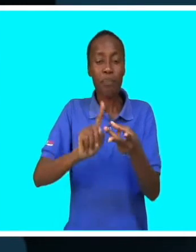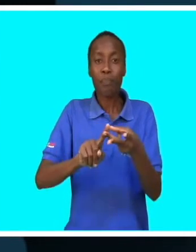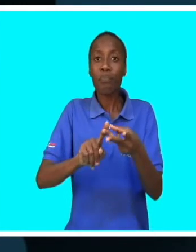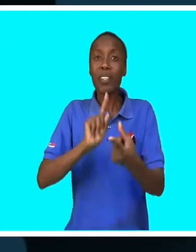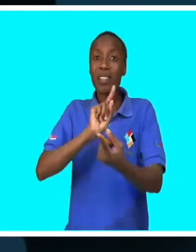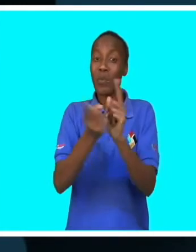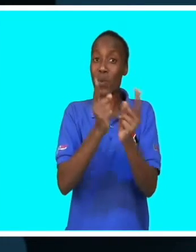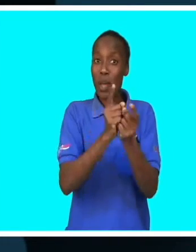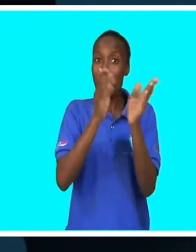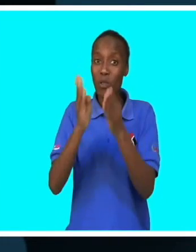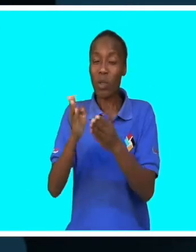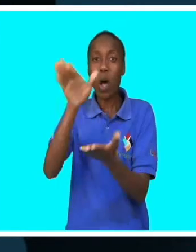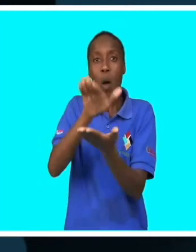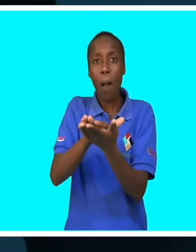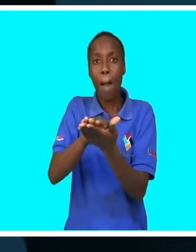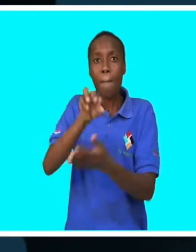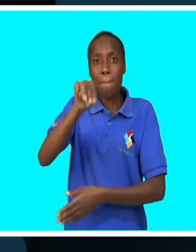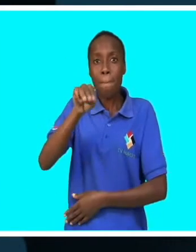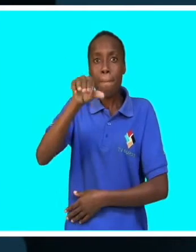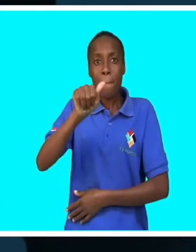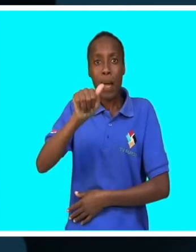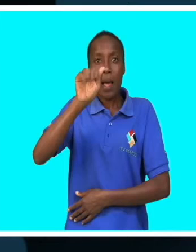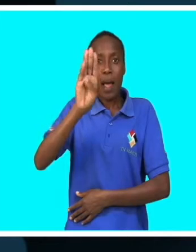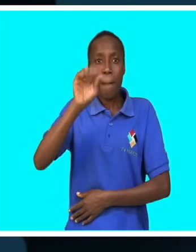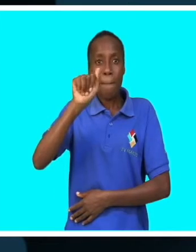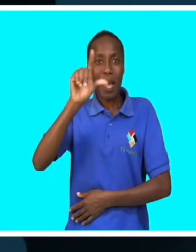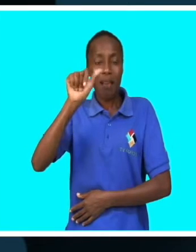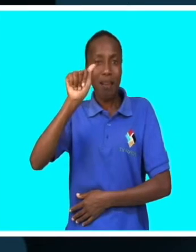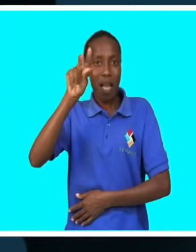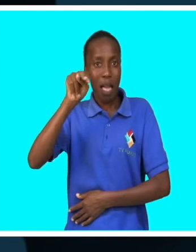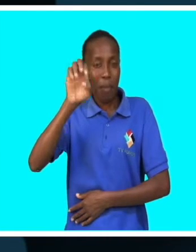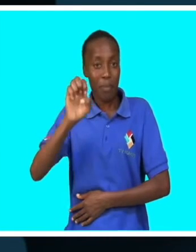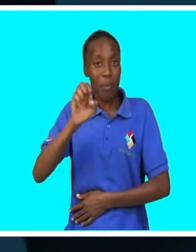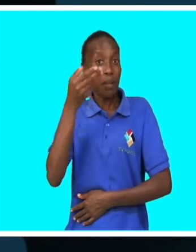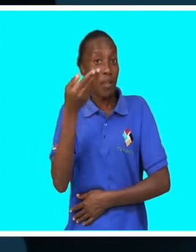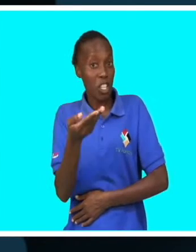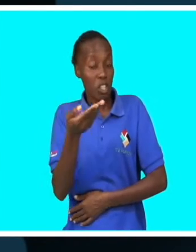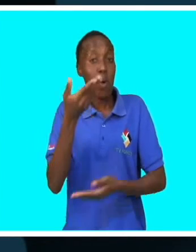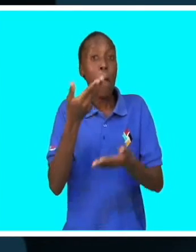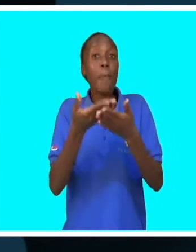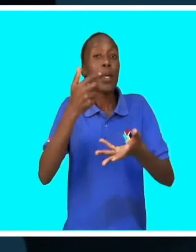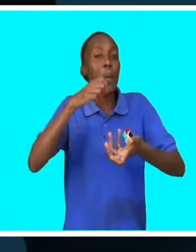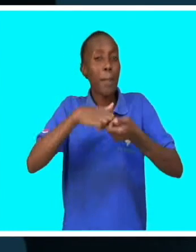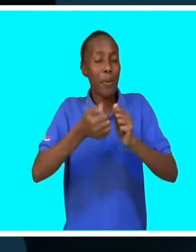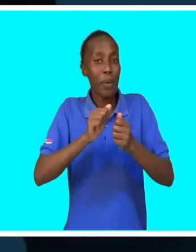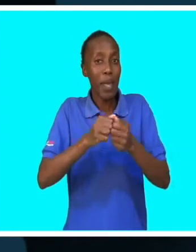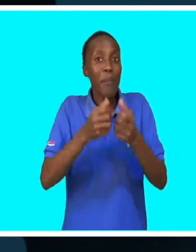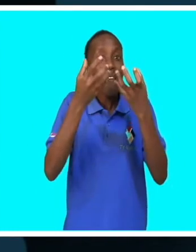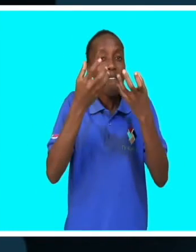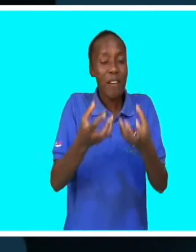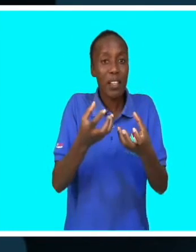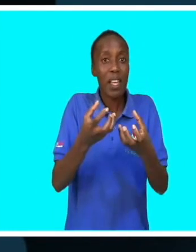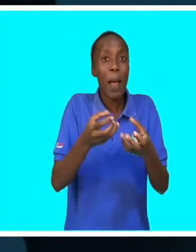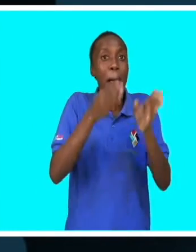inclusive em Mabalani. Mas isto deve-se ao quê? A não